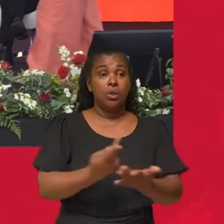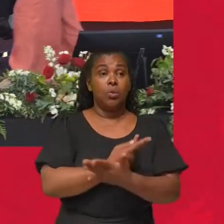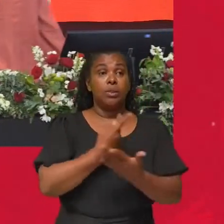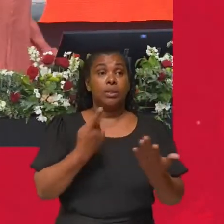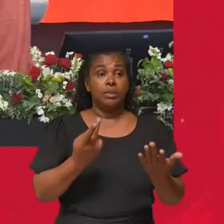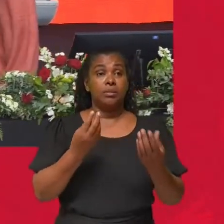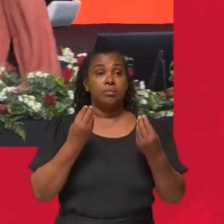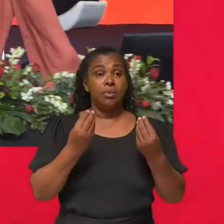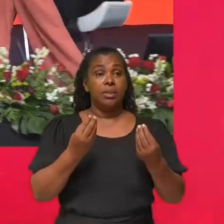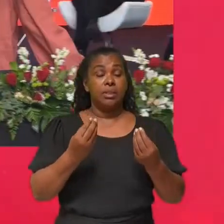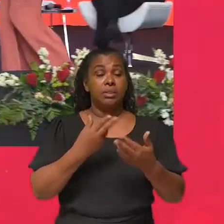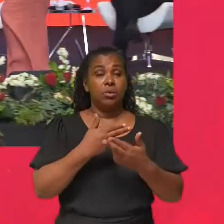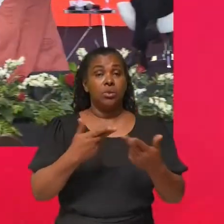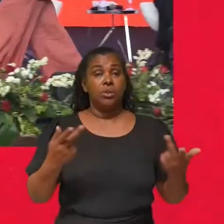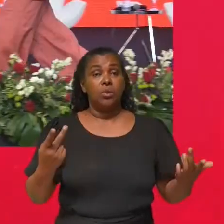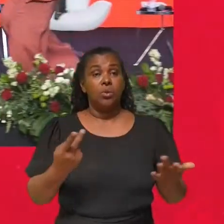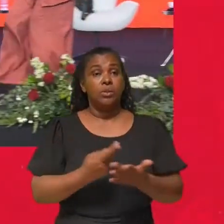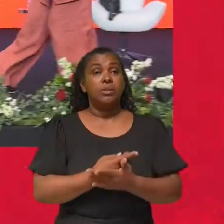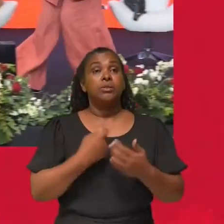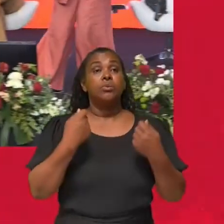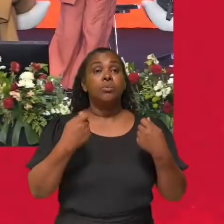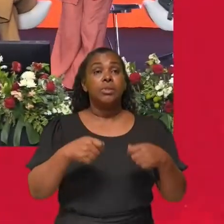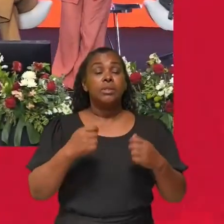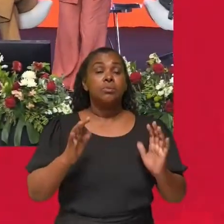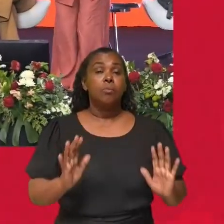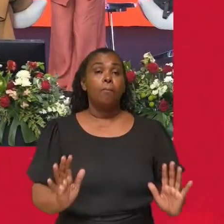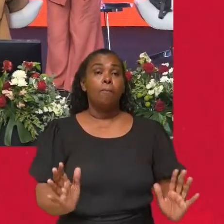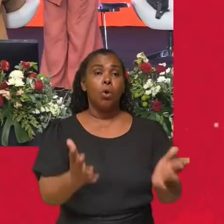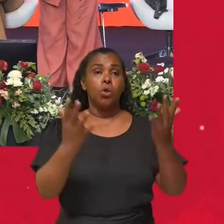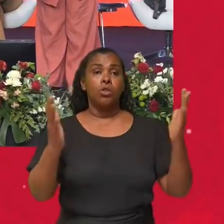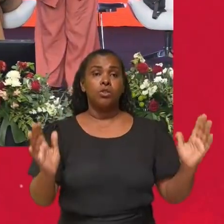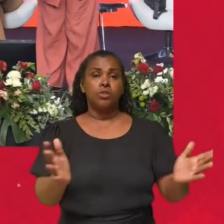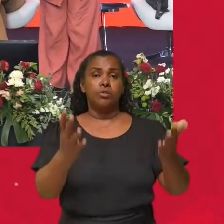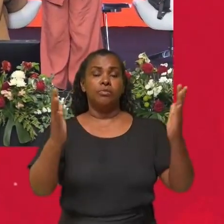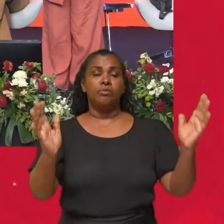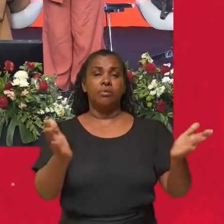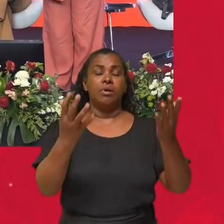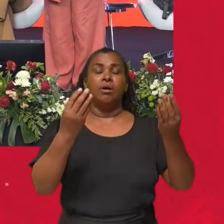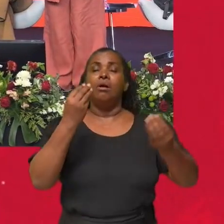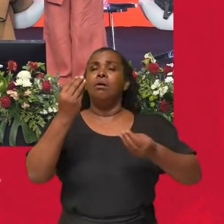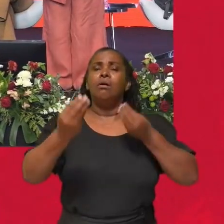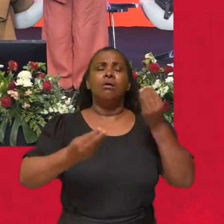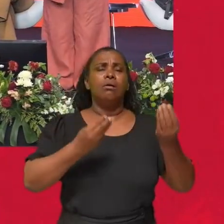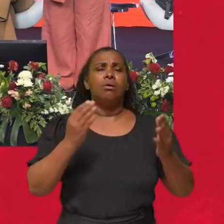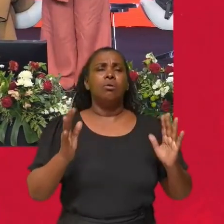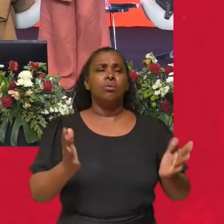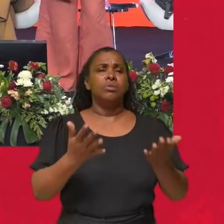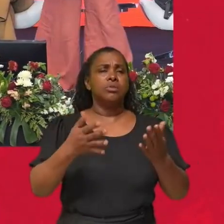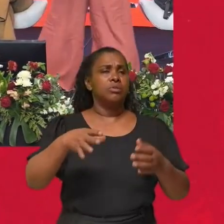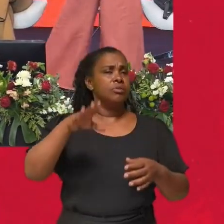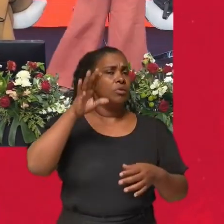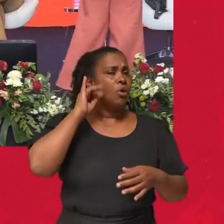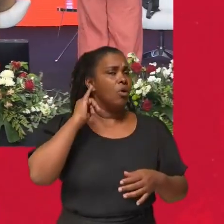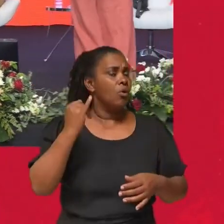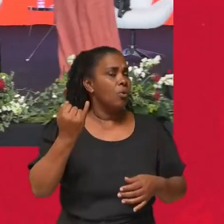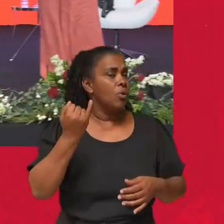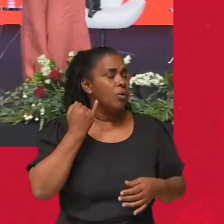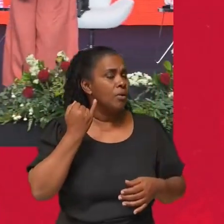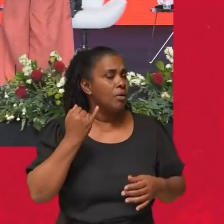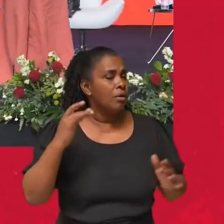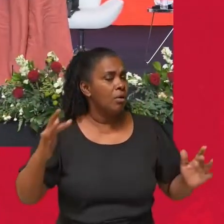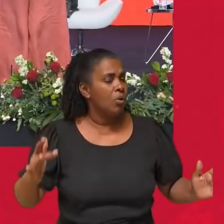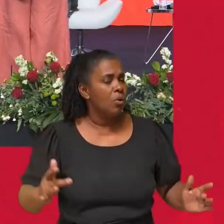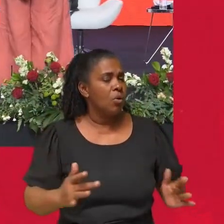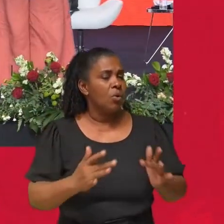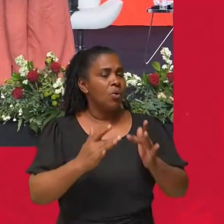eu preciso motivar o outro. Como que eu motivo o outro? Escutando o outro, me conectando com ele nos desejos,